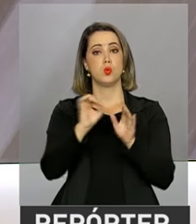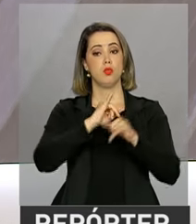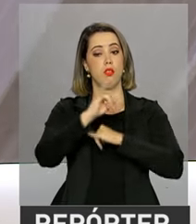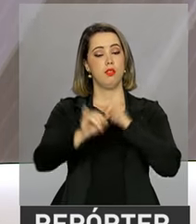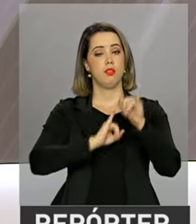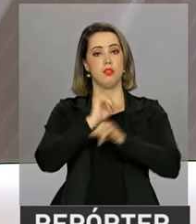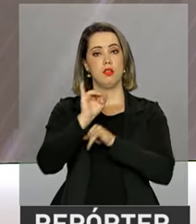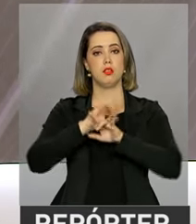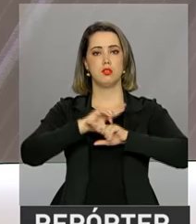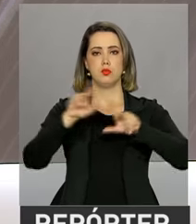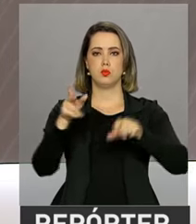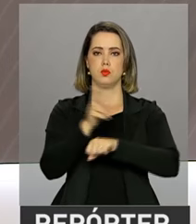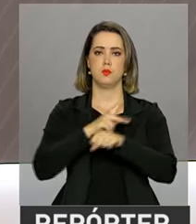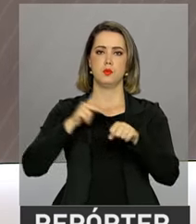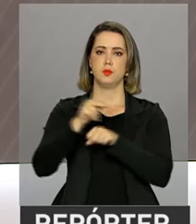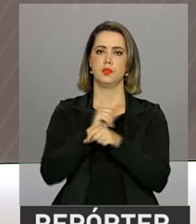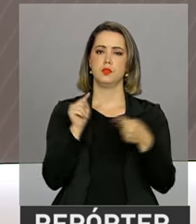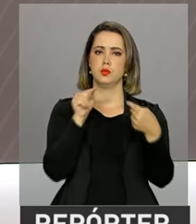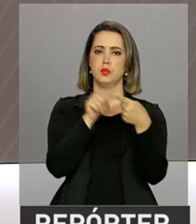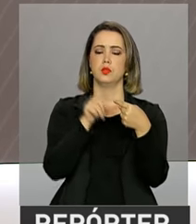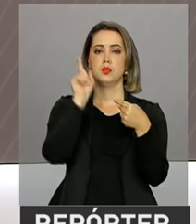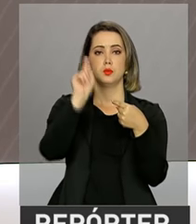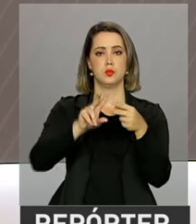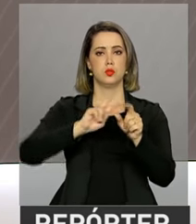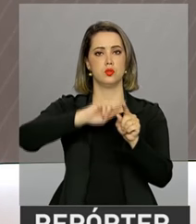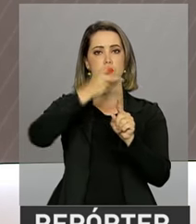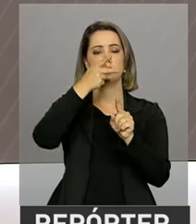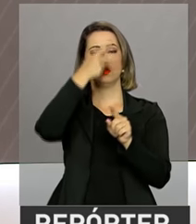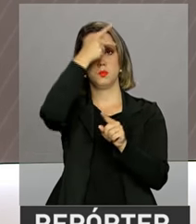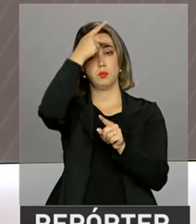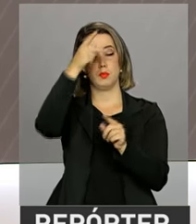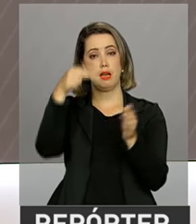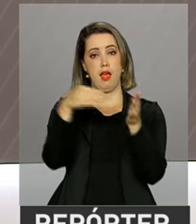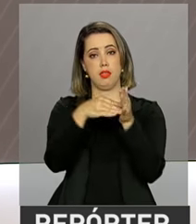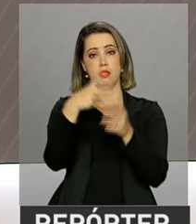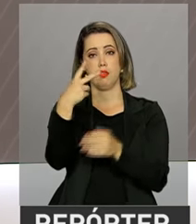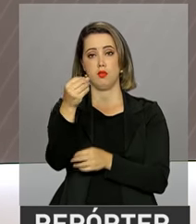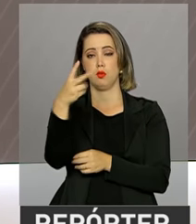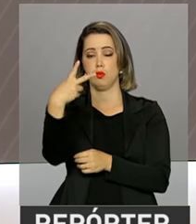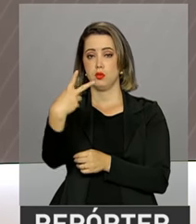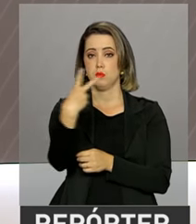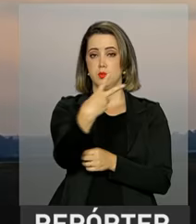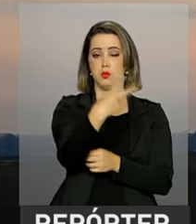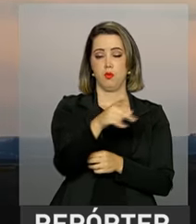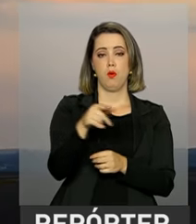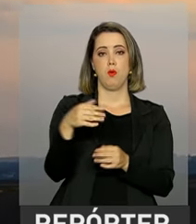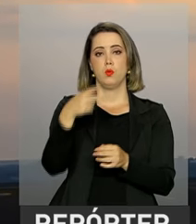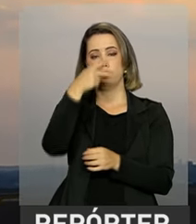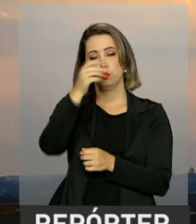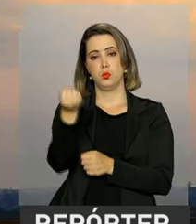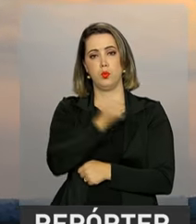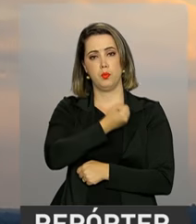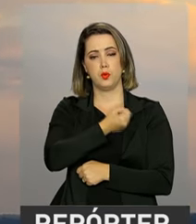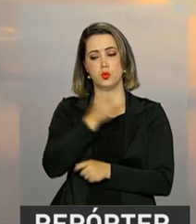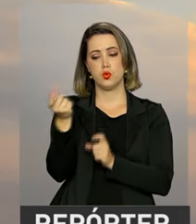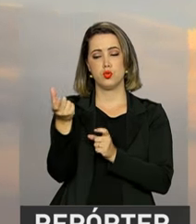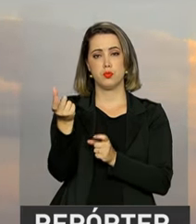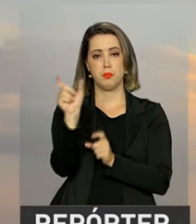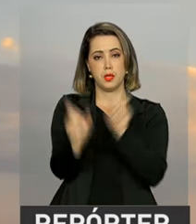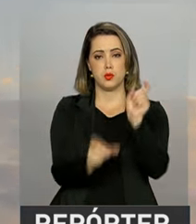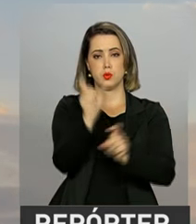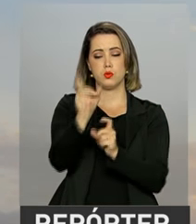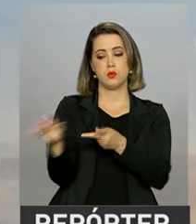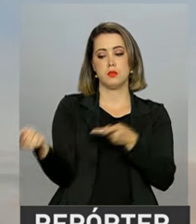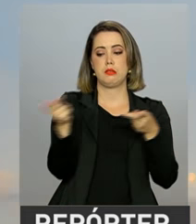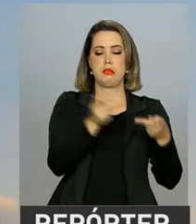é dobrar até 2022 o número de estrangeiros que visitam o brasil o governo vai permitir